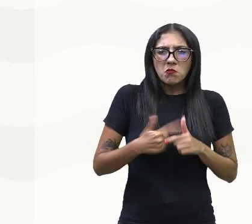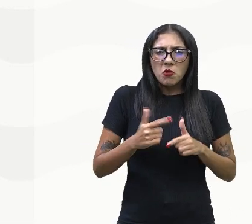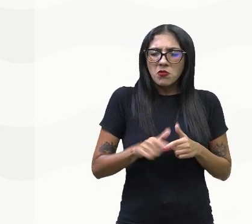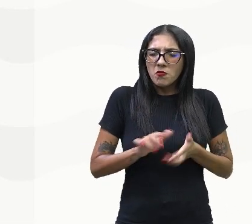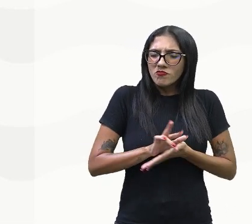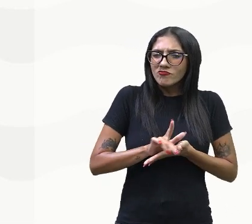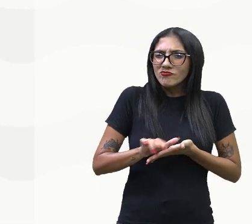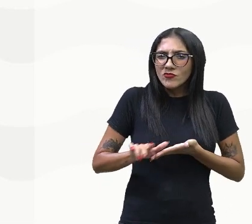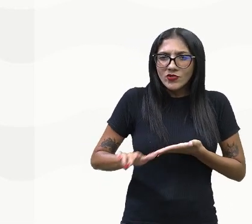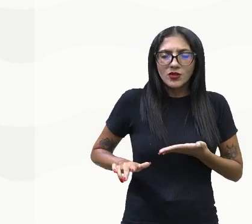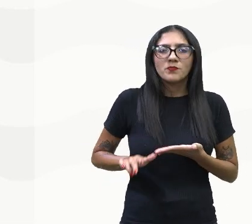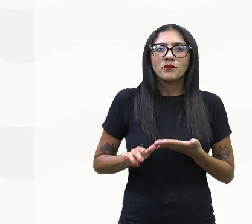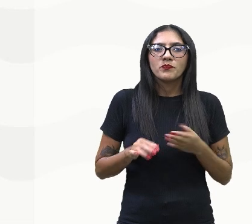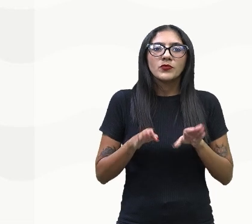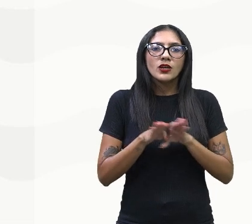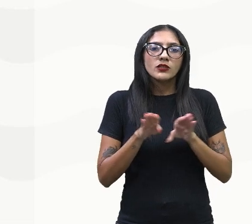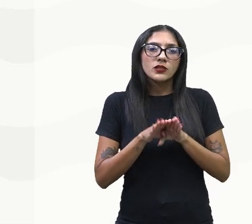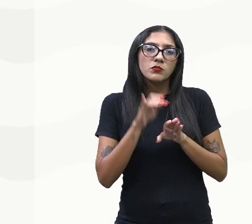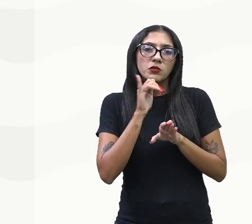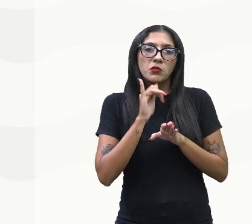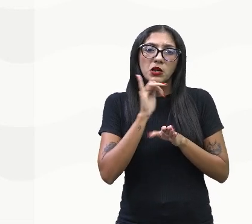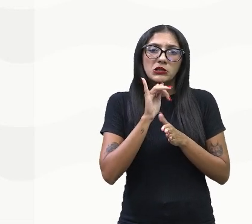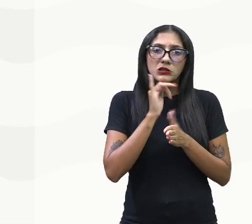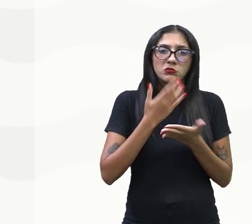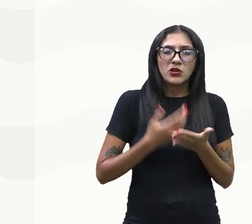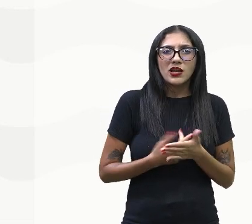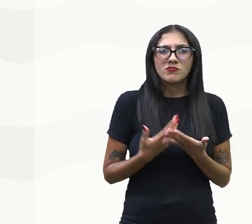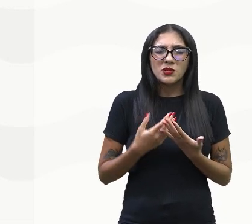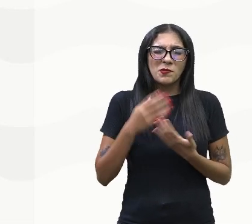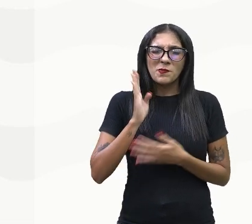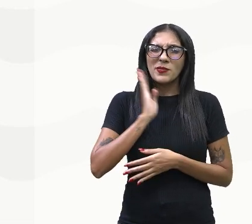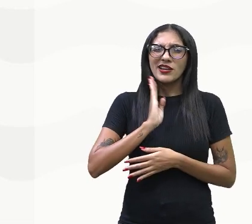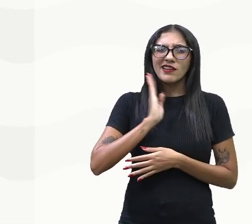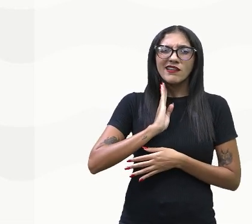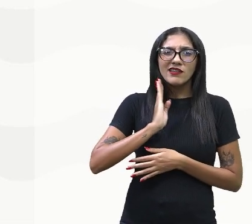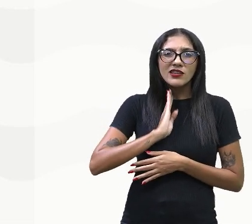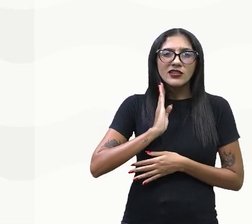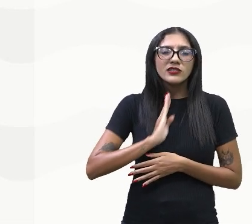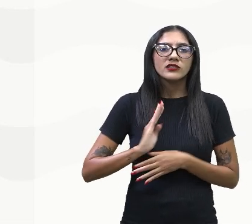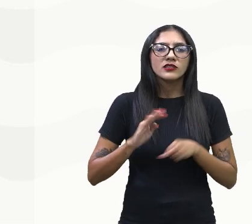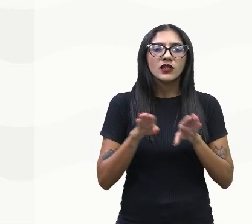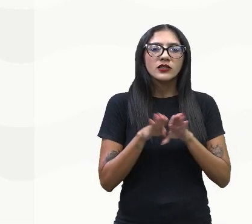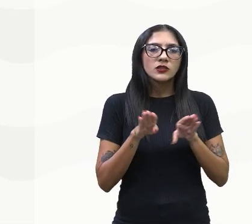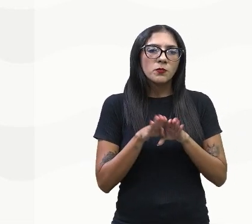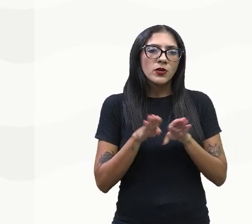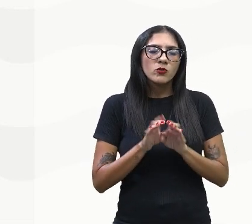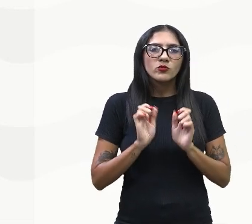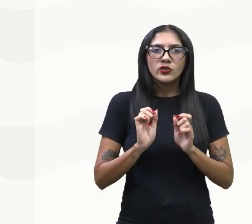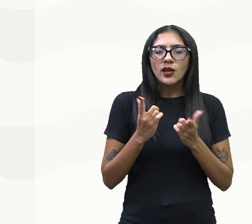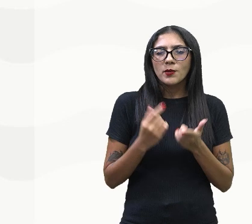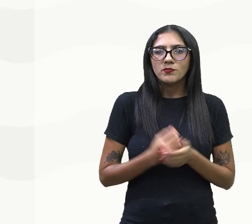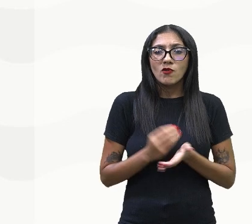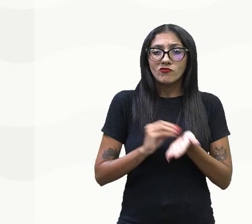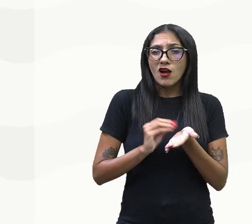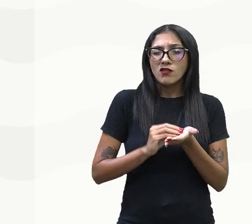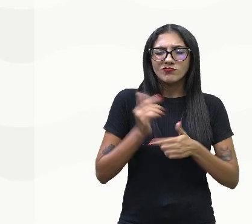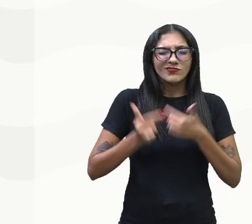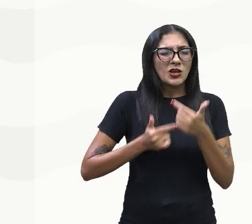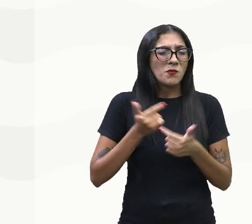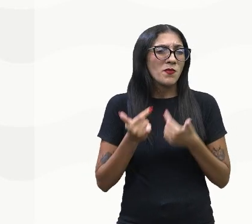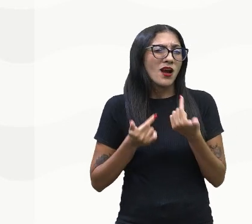úlcera, além de queda de rendimento escolar e também a queda do rendimento laboral, ou seja, o seu